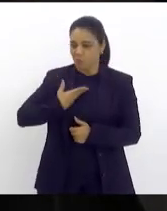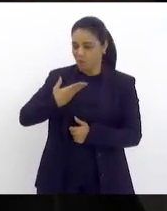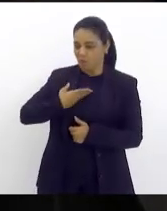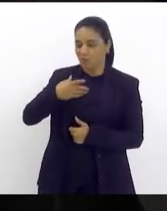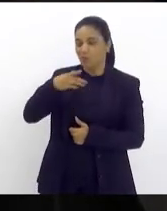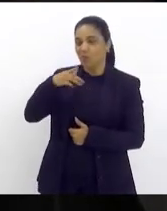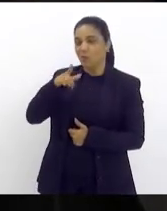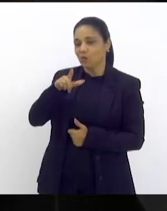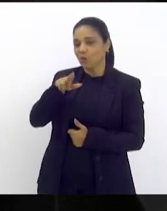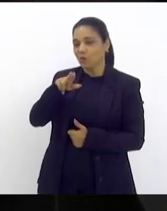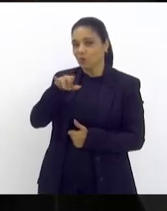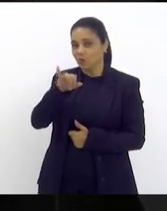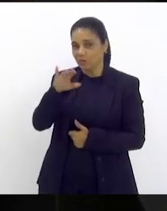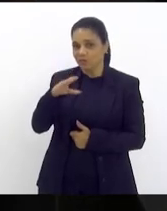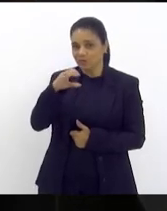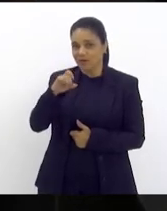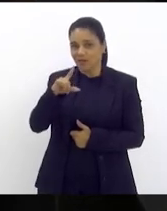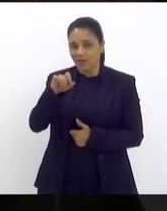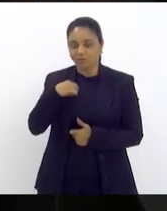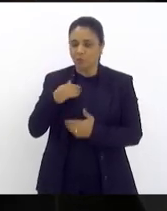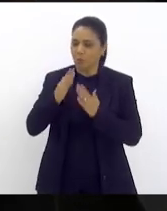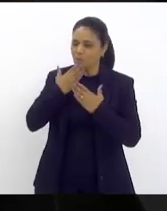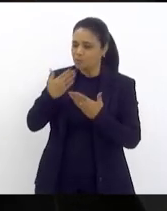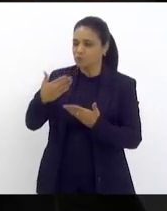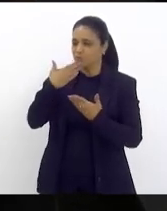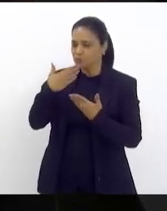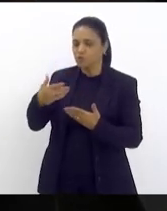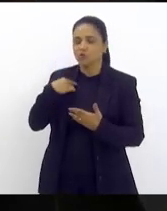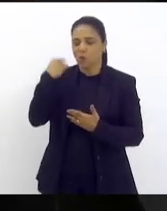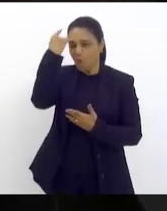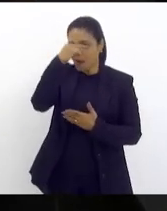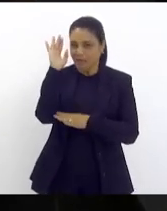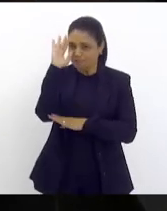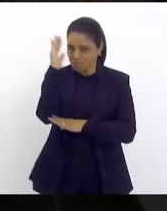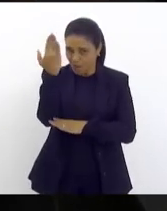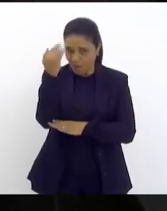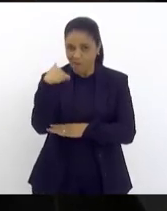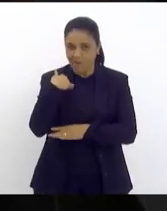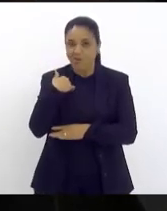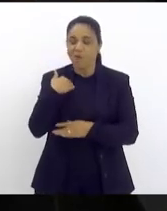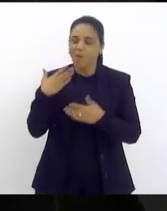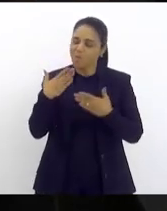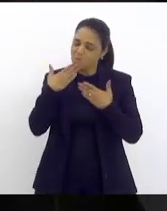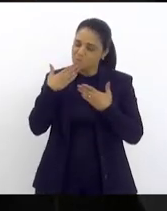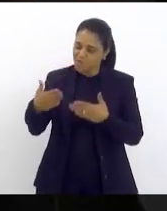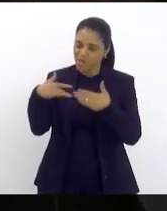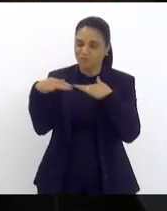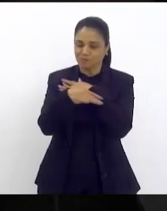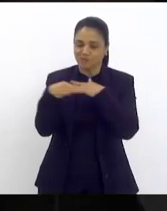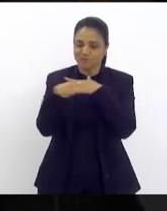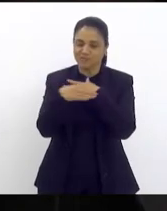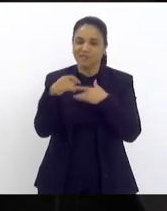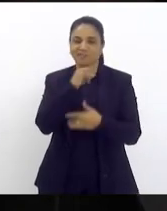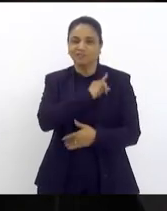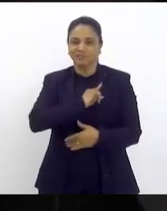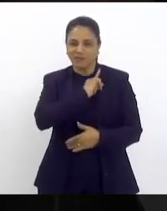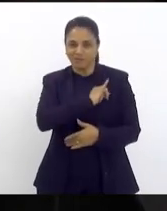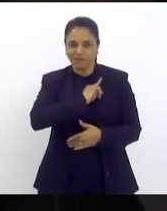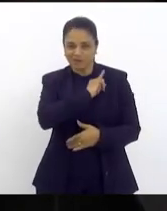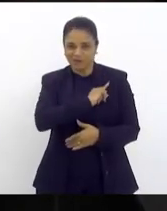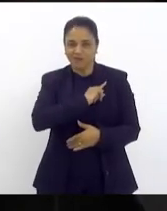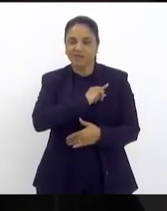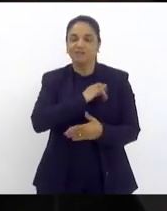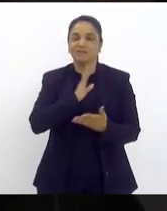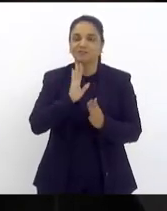prefeito Alain. Enquanto eu estava lá pedindo, eu peço, mano, eu sou cara de pau. Se for pela cidade de Itaguaí, eu estou pedindo mesmo e já